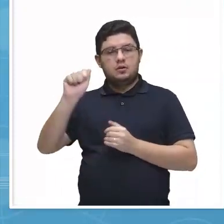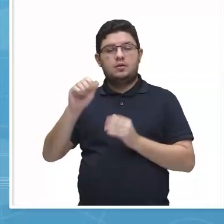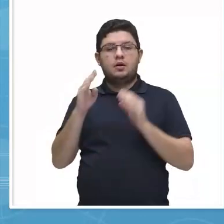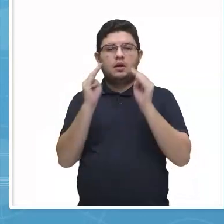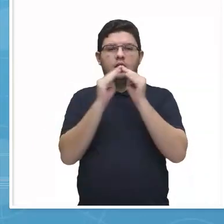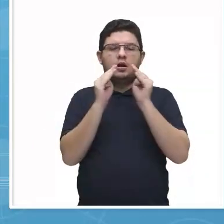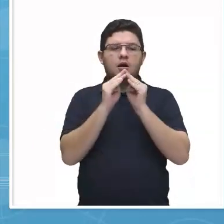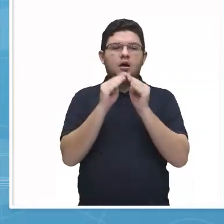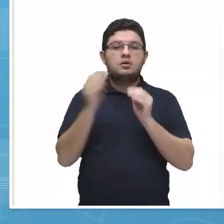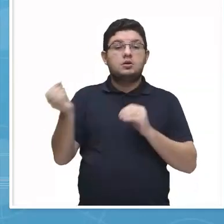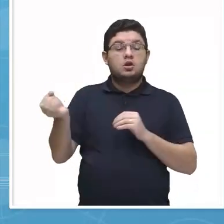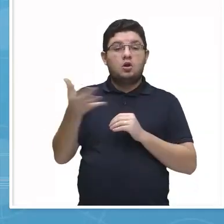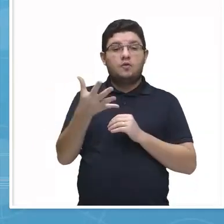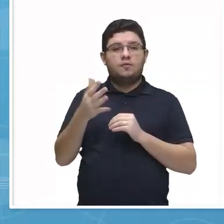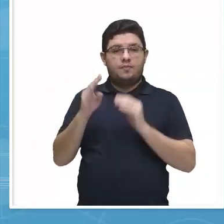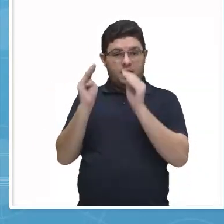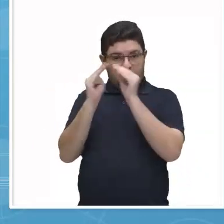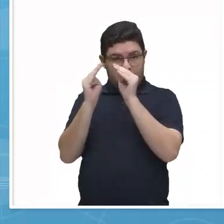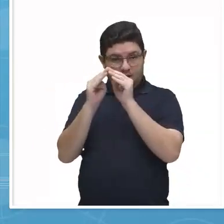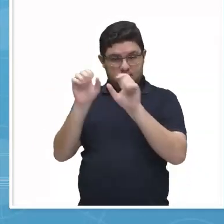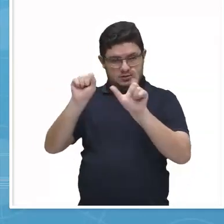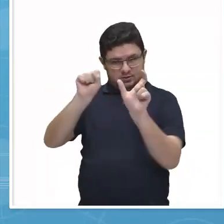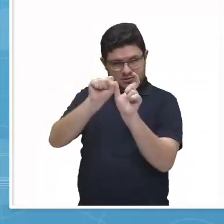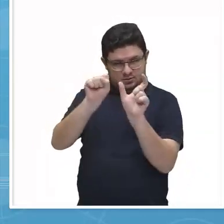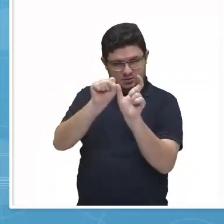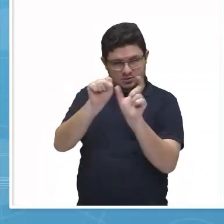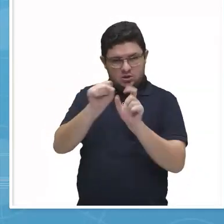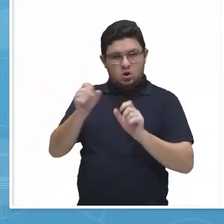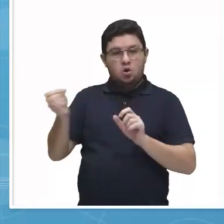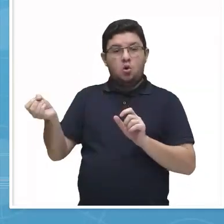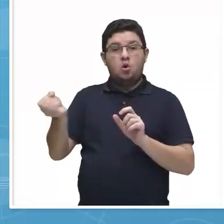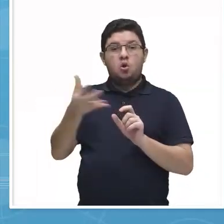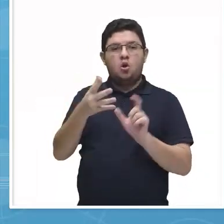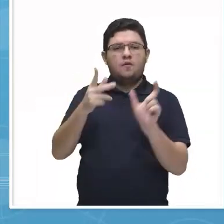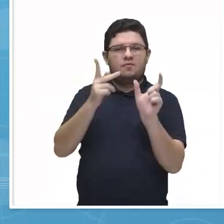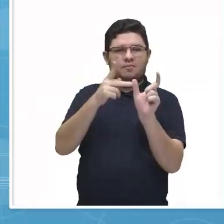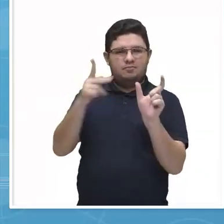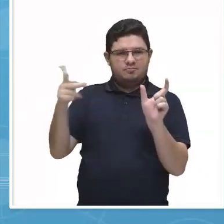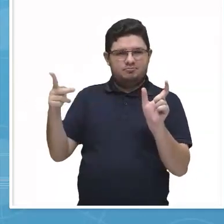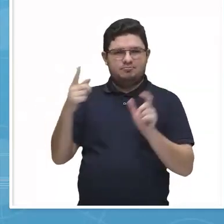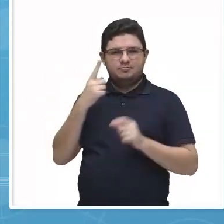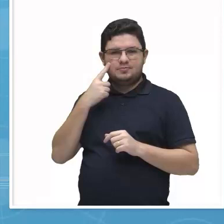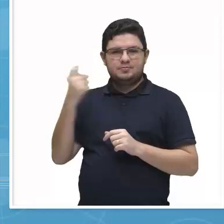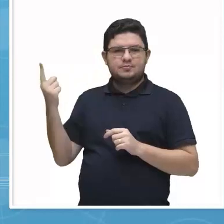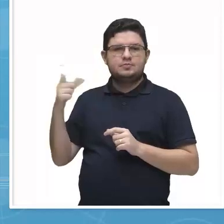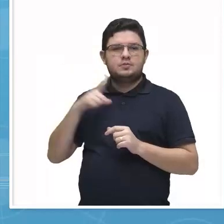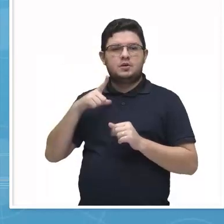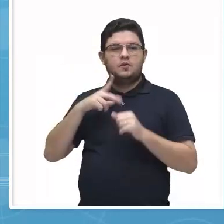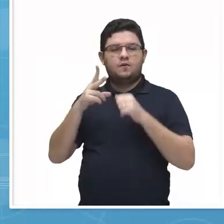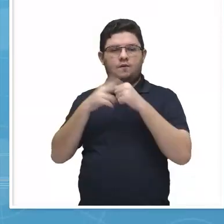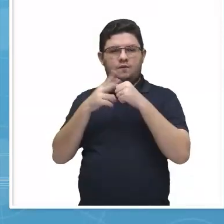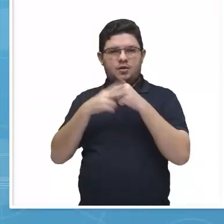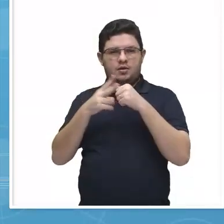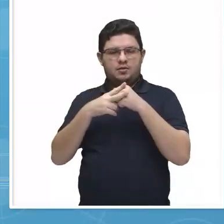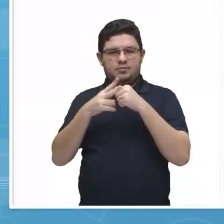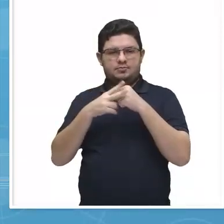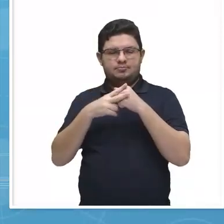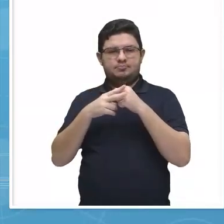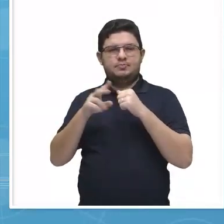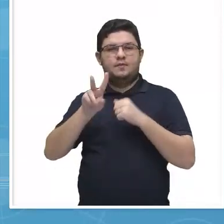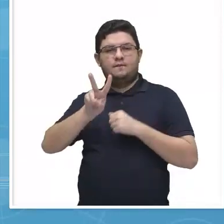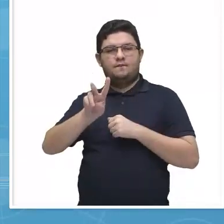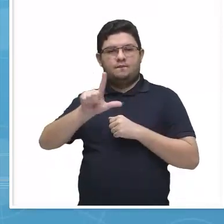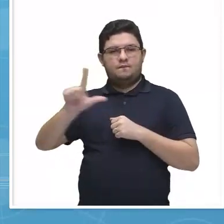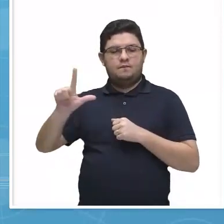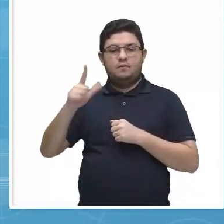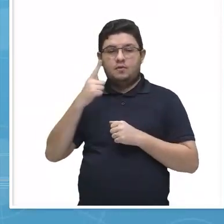o sujeito, é nova, é o predicado. Eu tenho aqui um verbo de ligação, o verbo ser, que